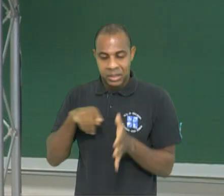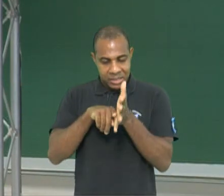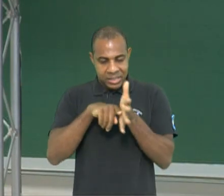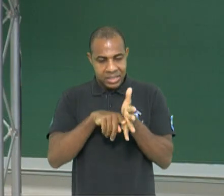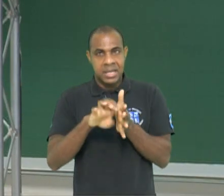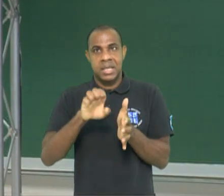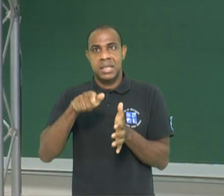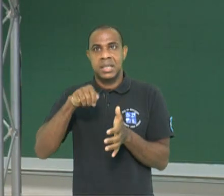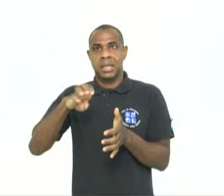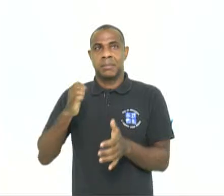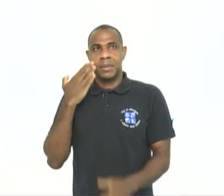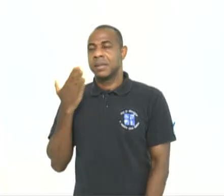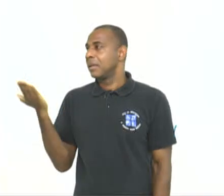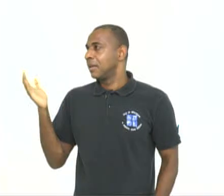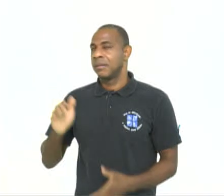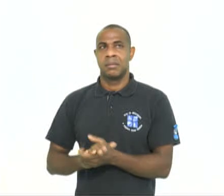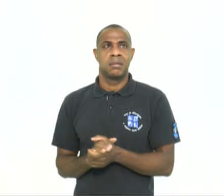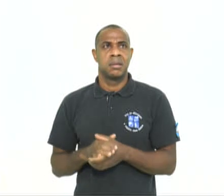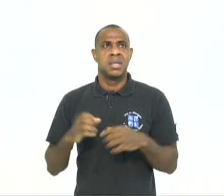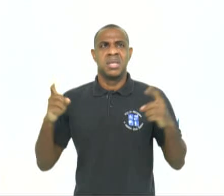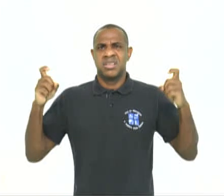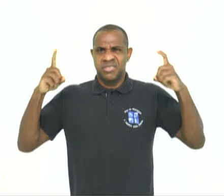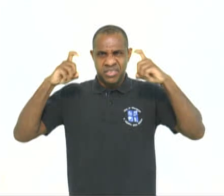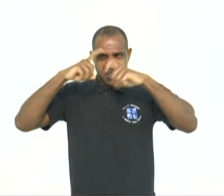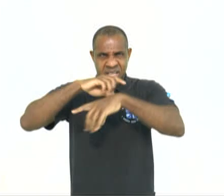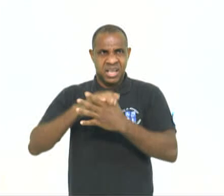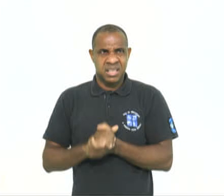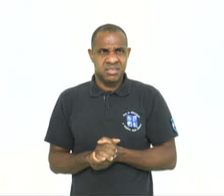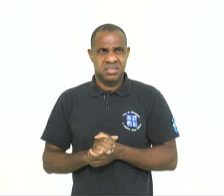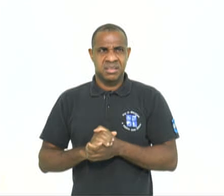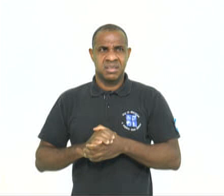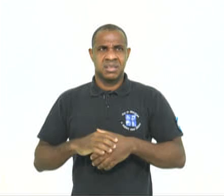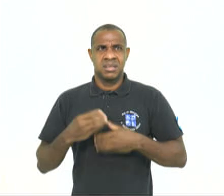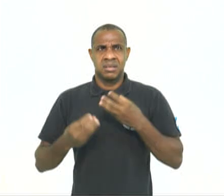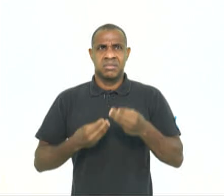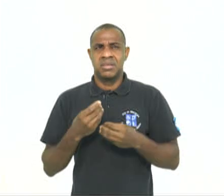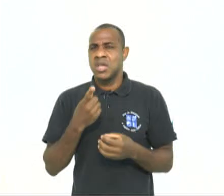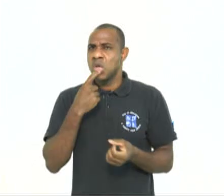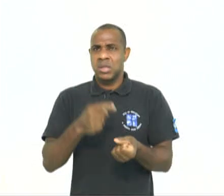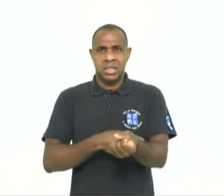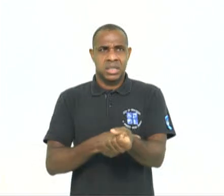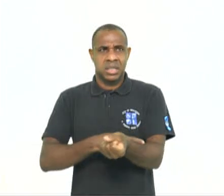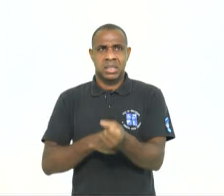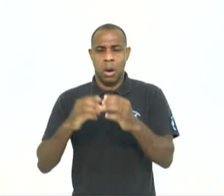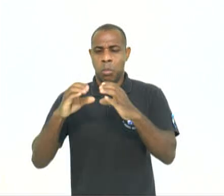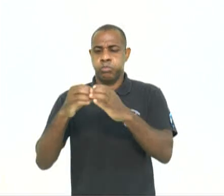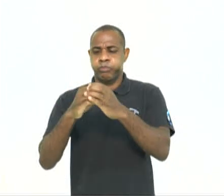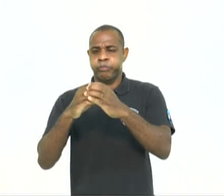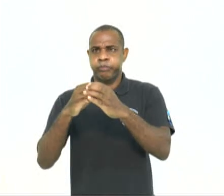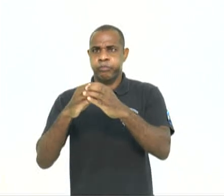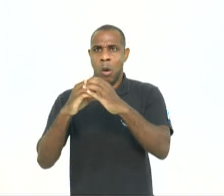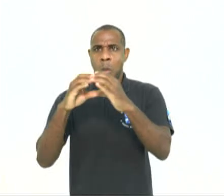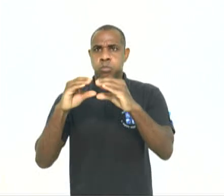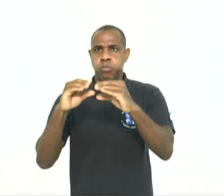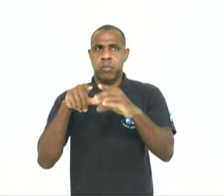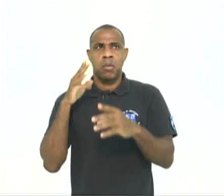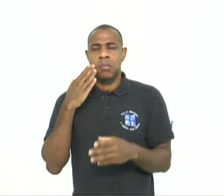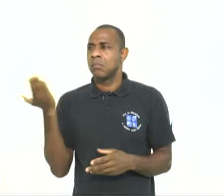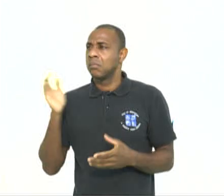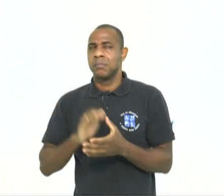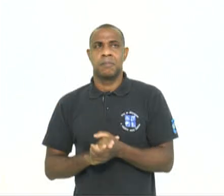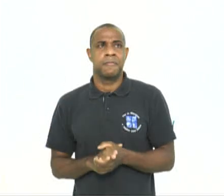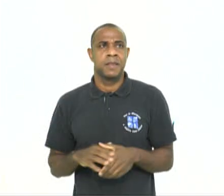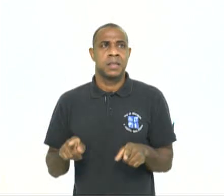mais. Letra A, dificuldade de coagulação sanguínea em caso de cortes e sangramentos. Redução na produção